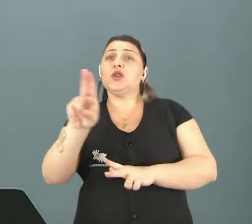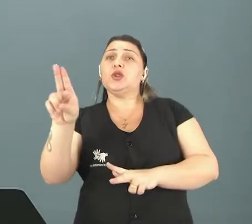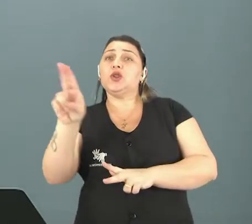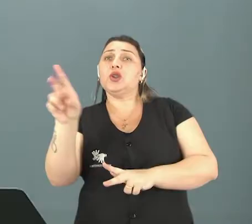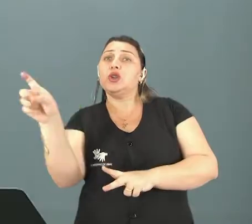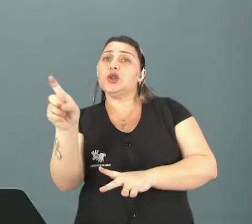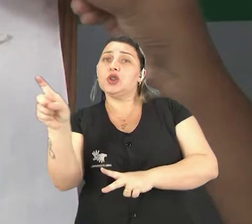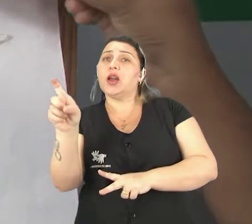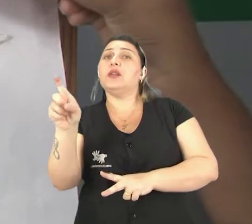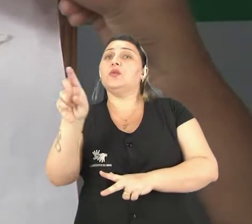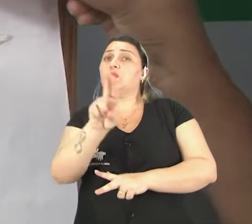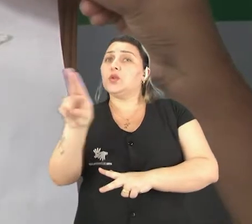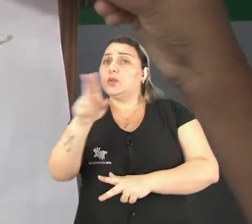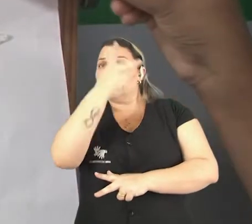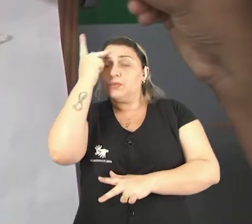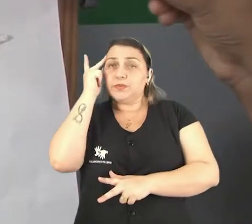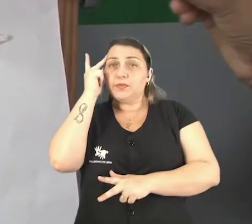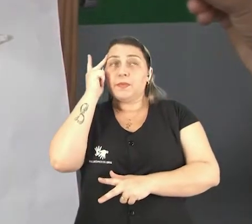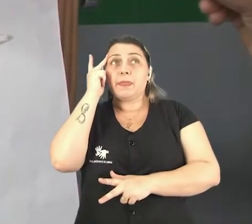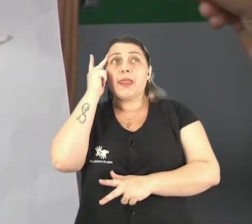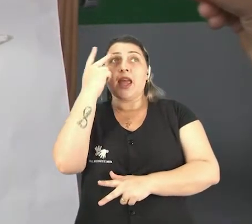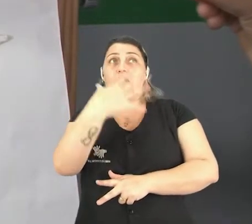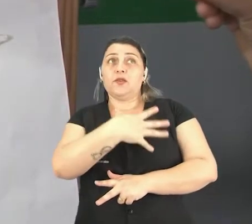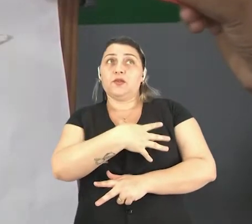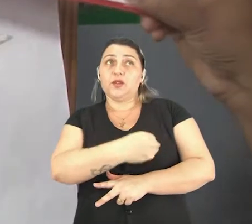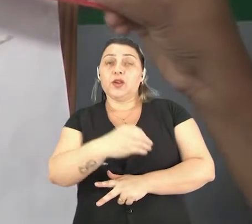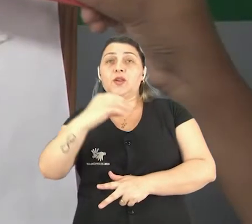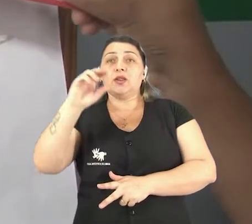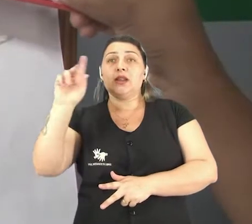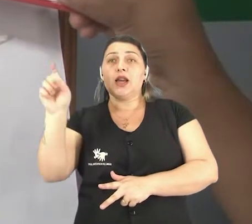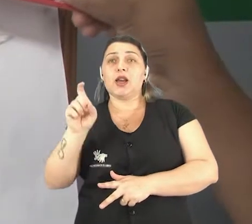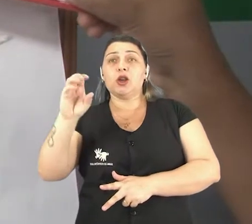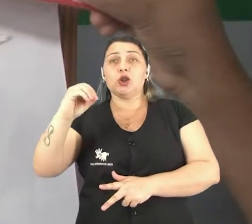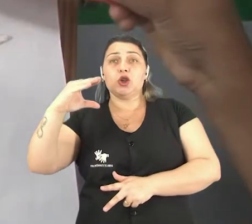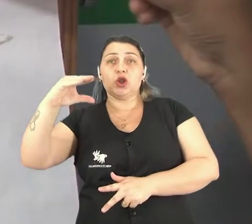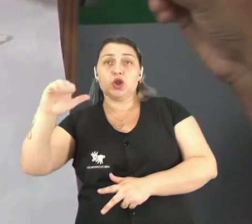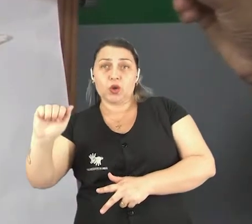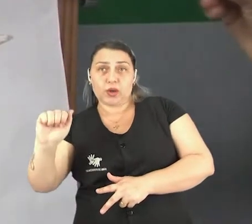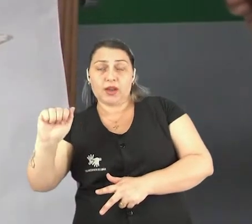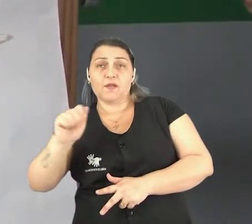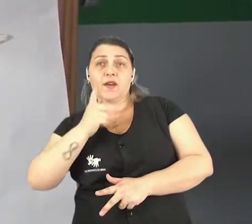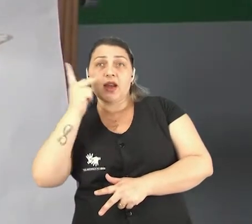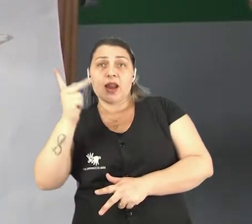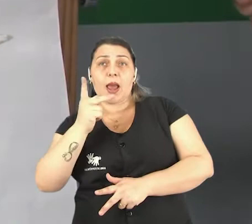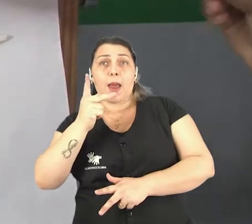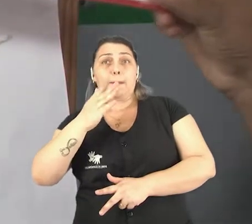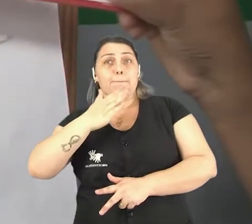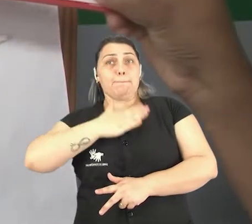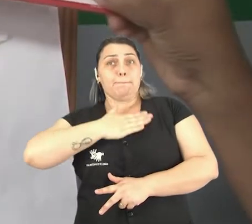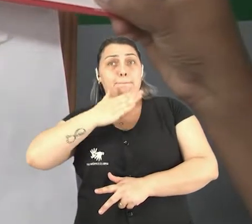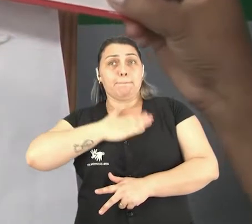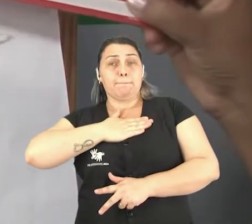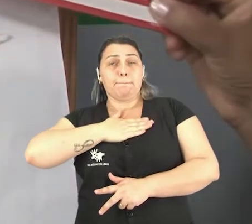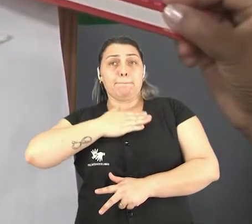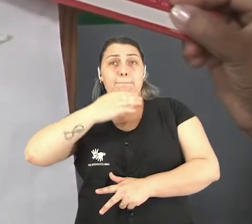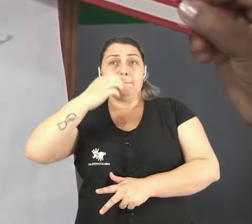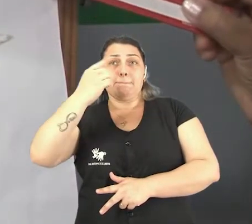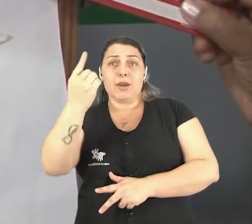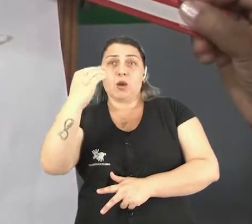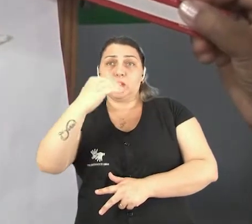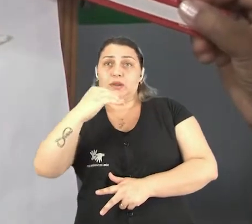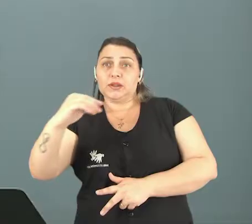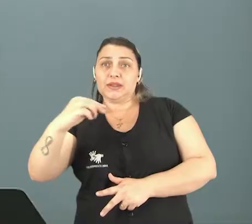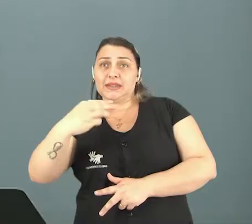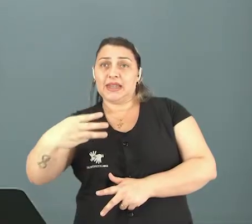do nome dele. Filho da Choca disse: em meu terço ninguém